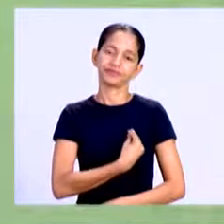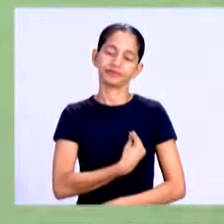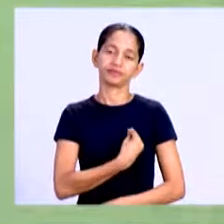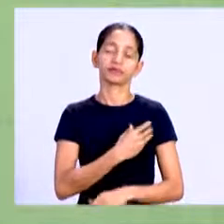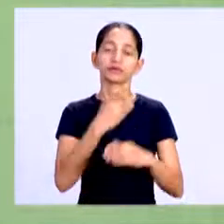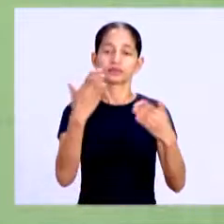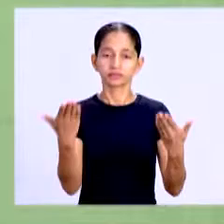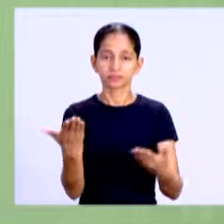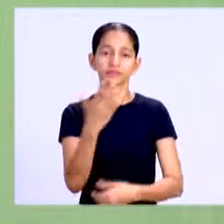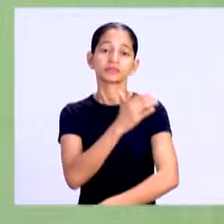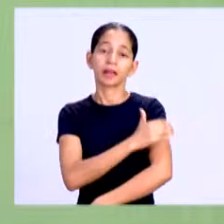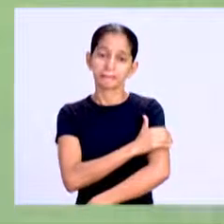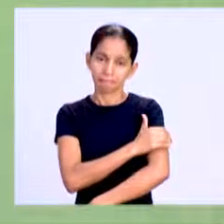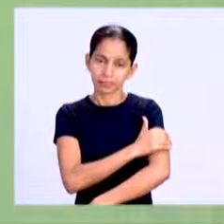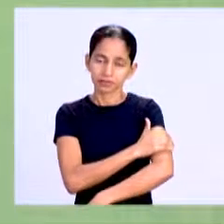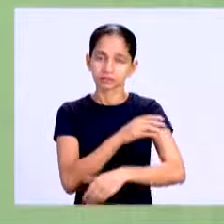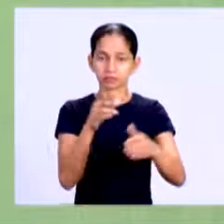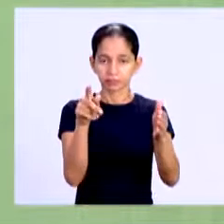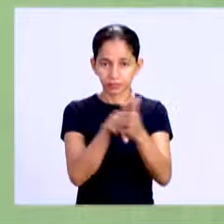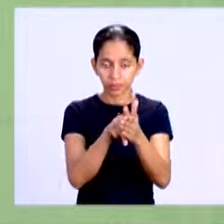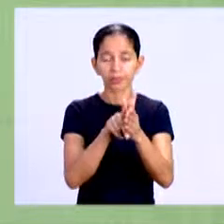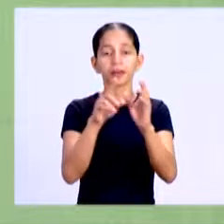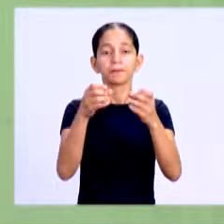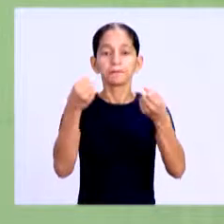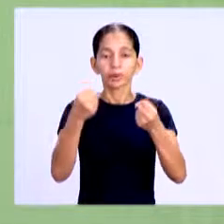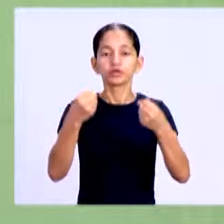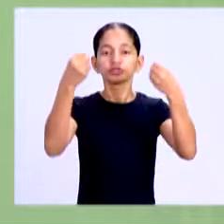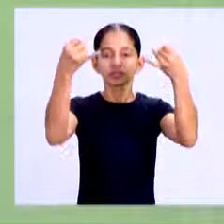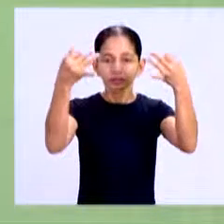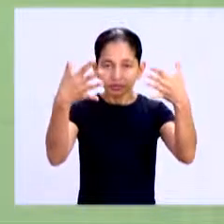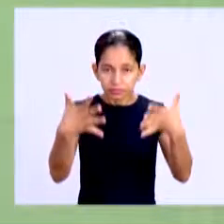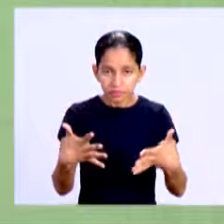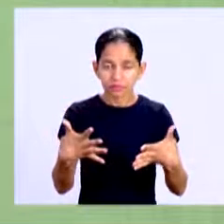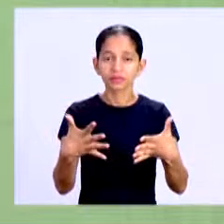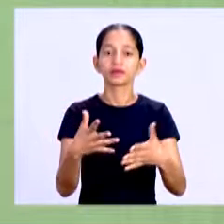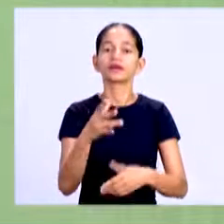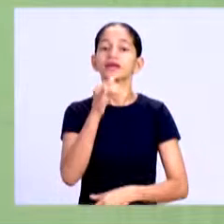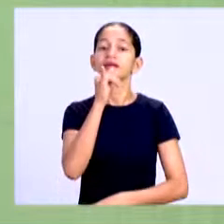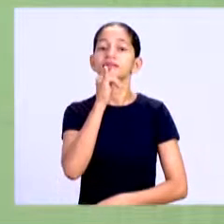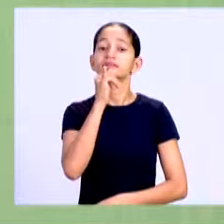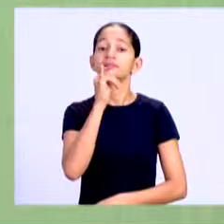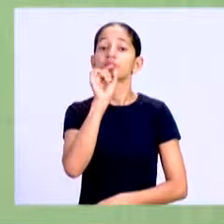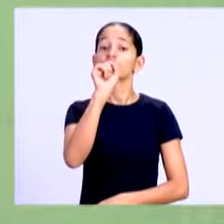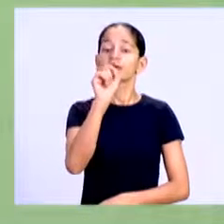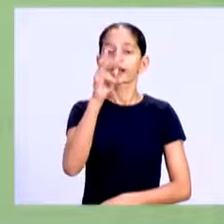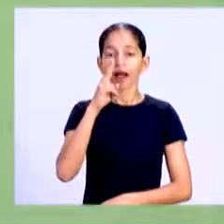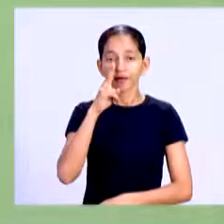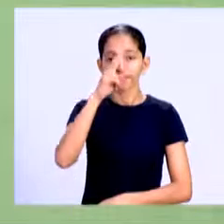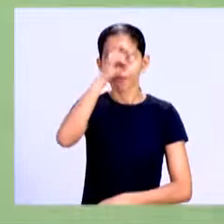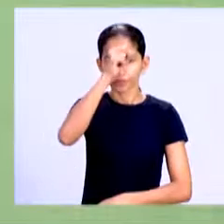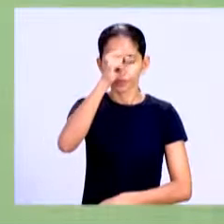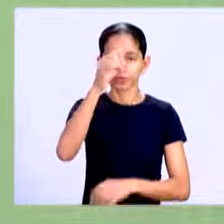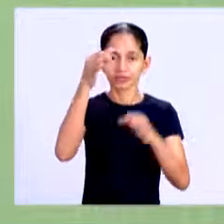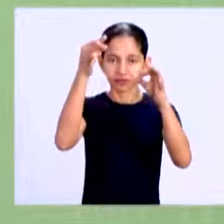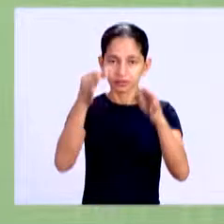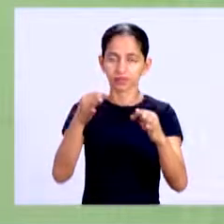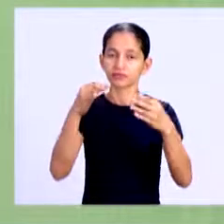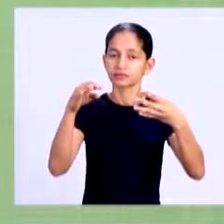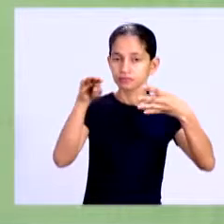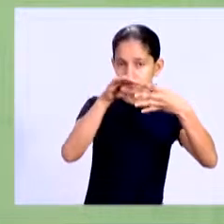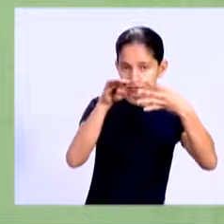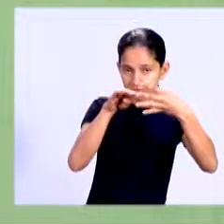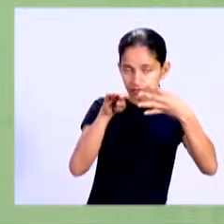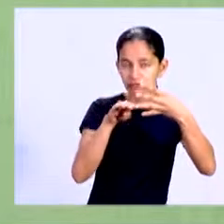pressão arterial ela pode ser explicada como a força com que o